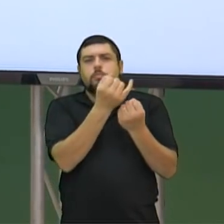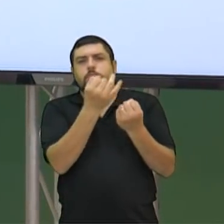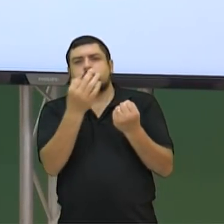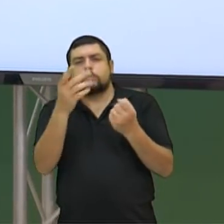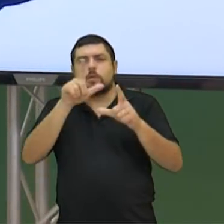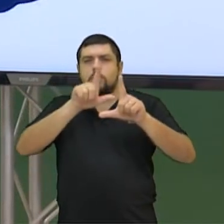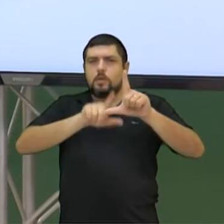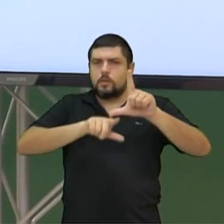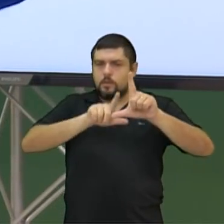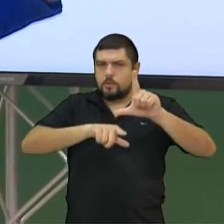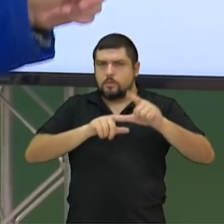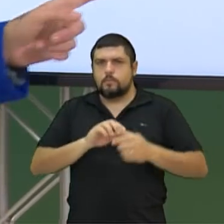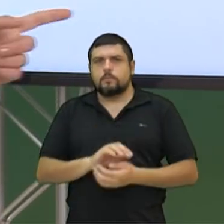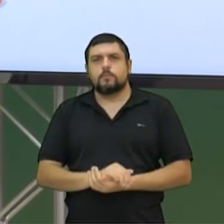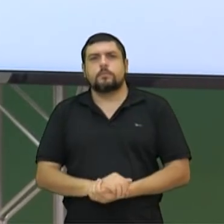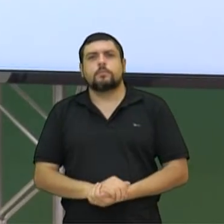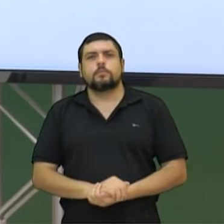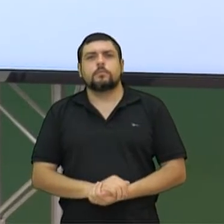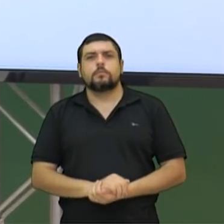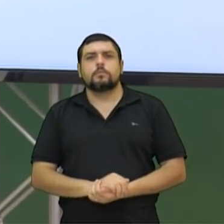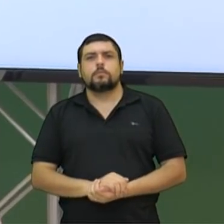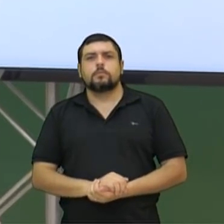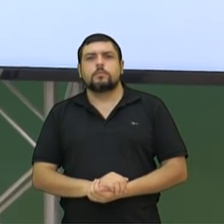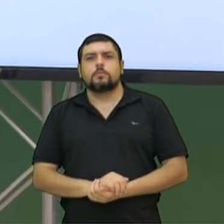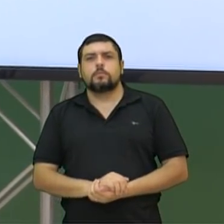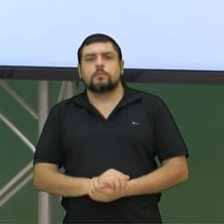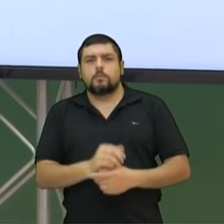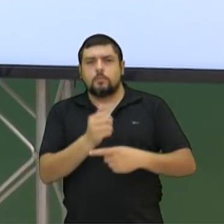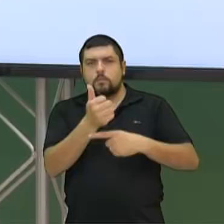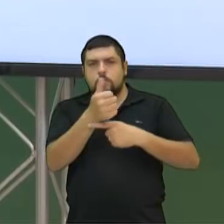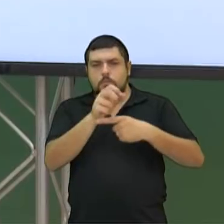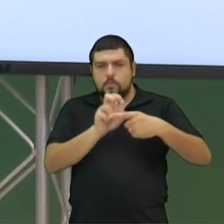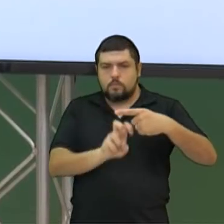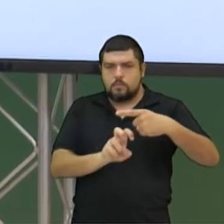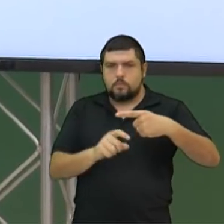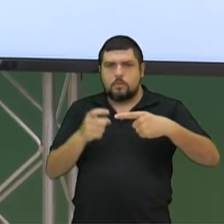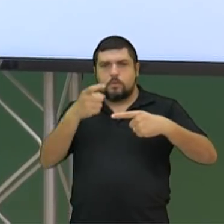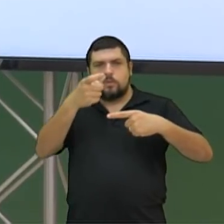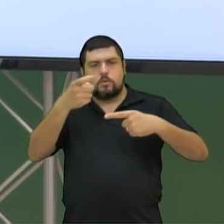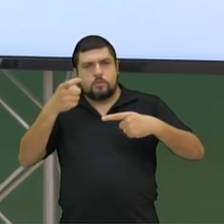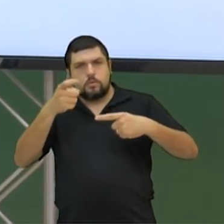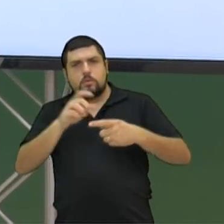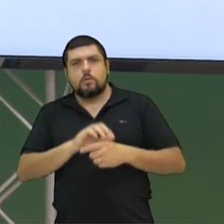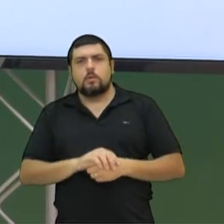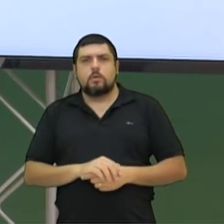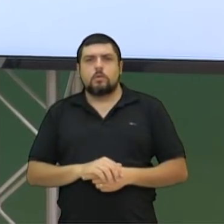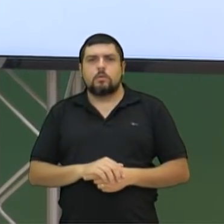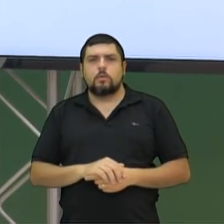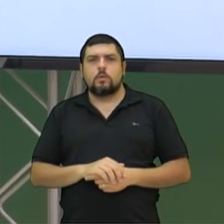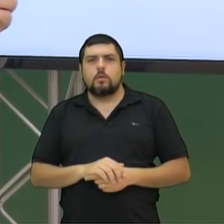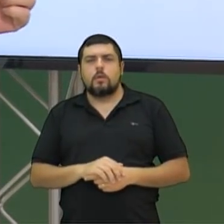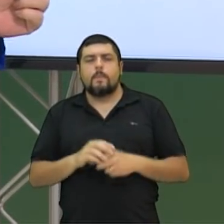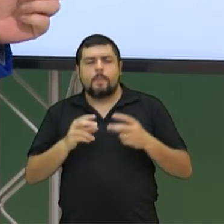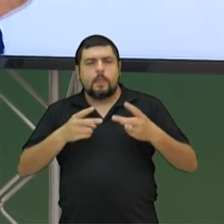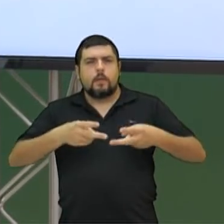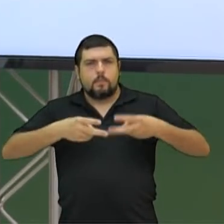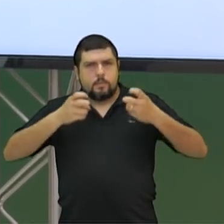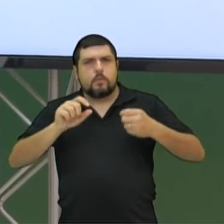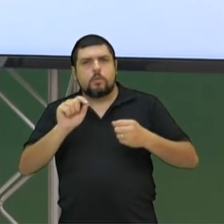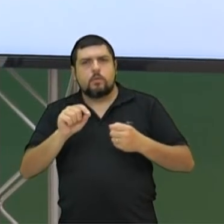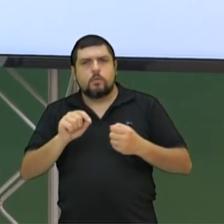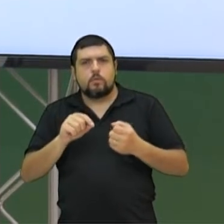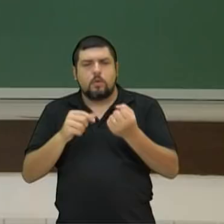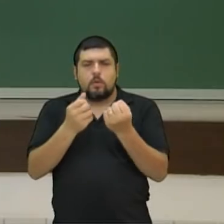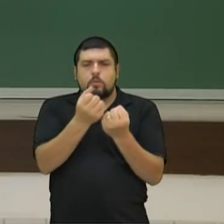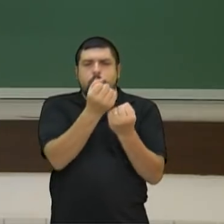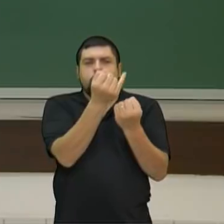w, 1/5 elevado a x, 49 elevado a y, 3 elevado a 2, vocês estão vendo que em todas elas nós temos uma